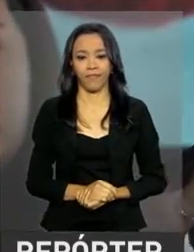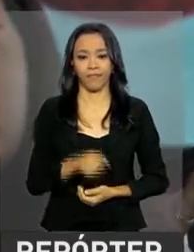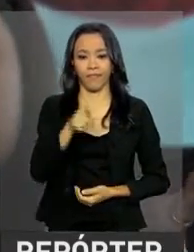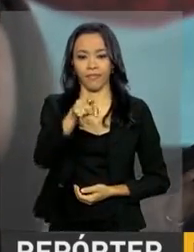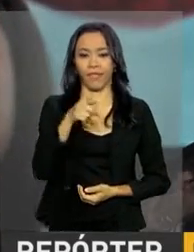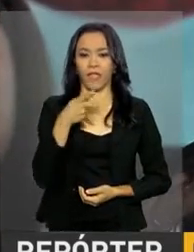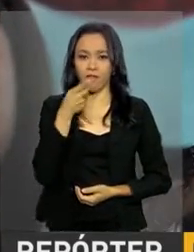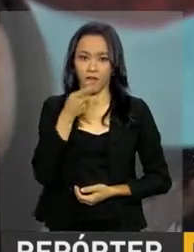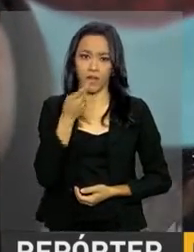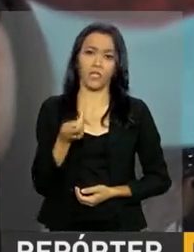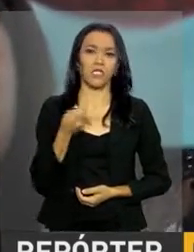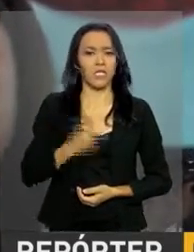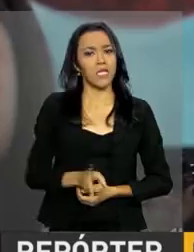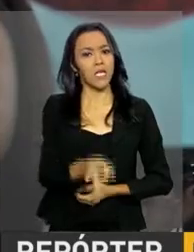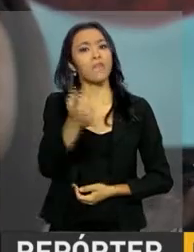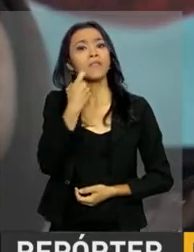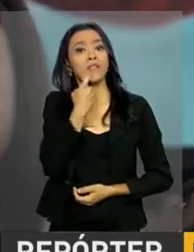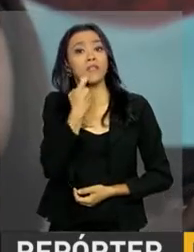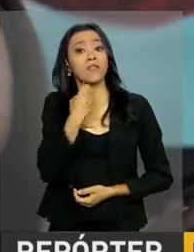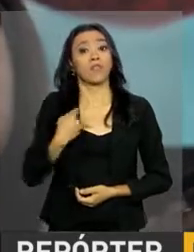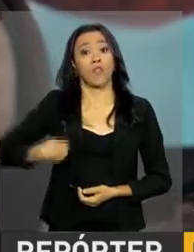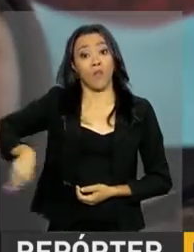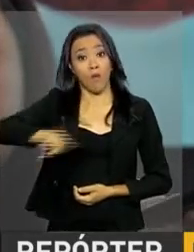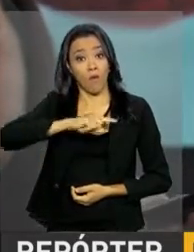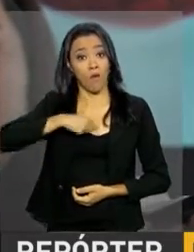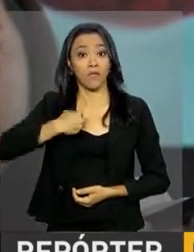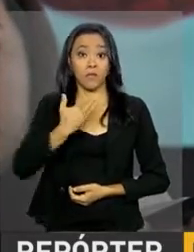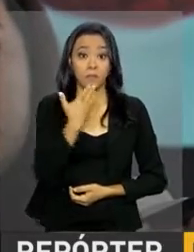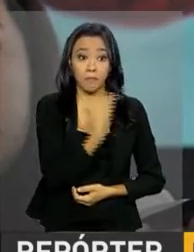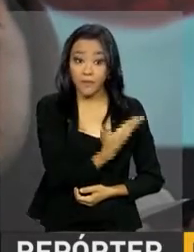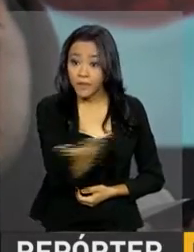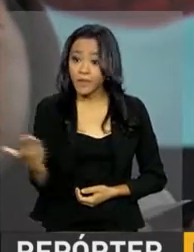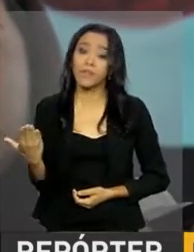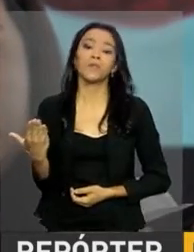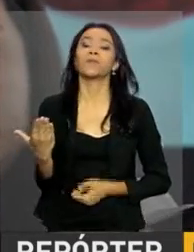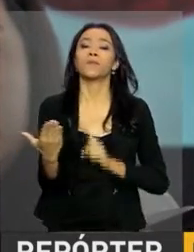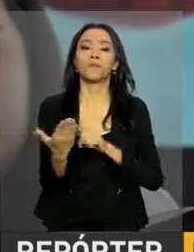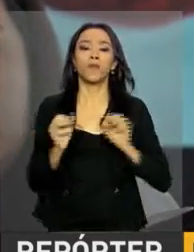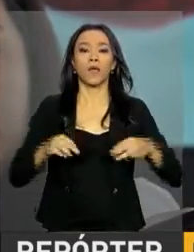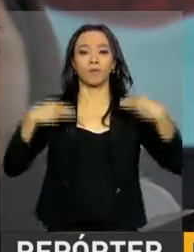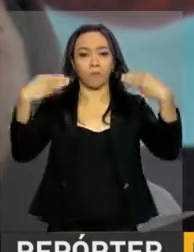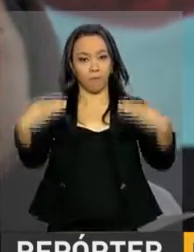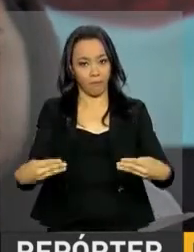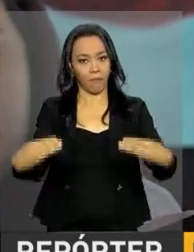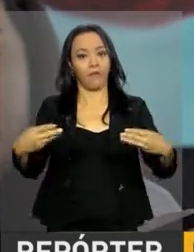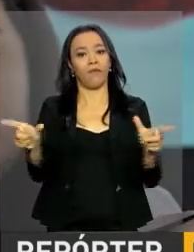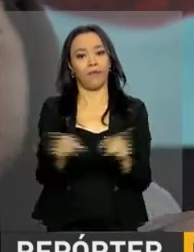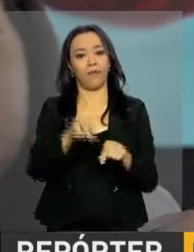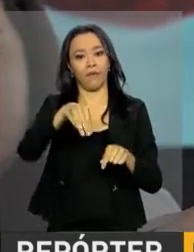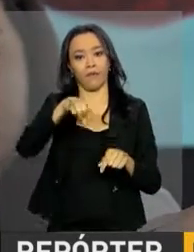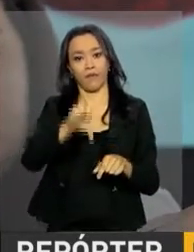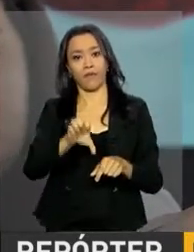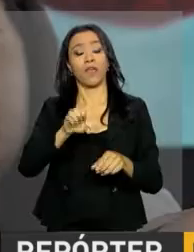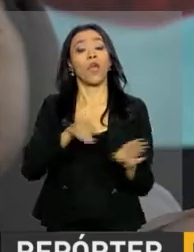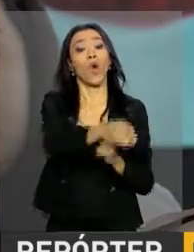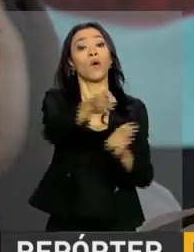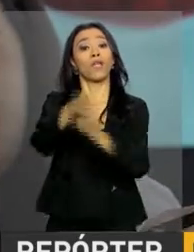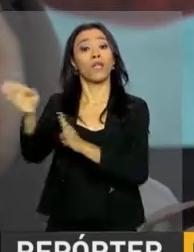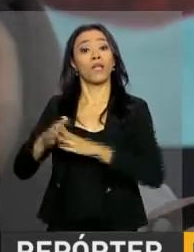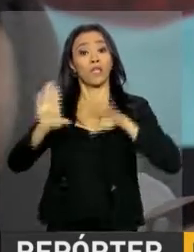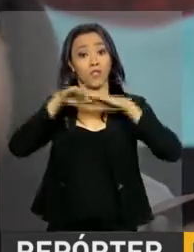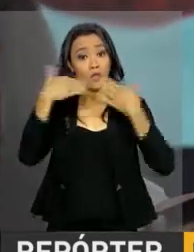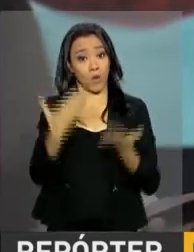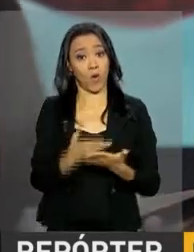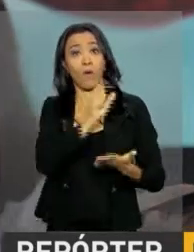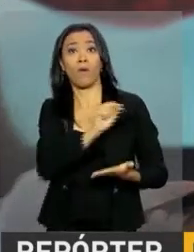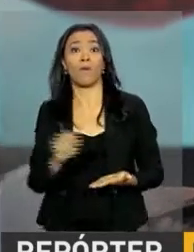Todas as sextas-feiras nós estamos pedindo ao MEC que oriente as escolas em todo o Brasil, que os professores,